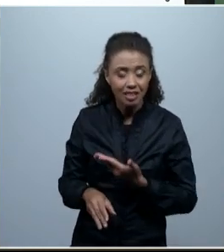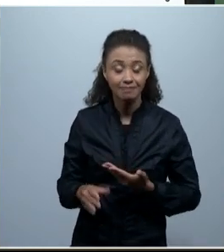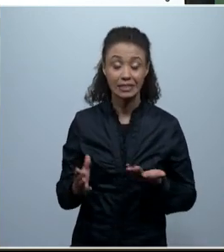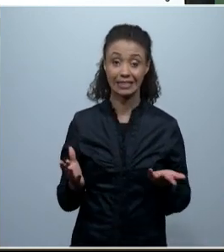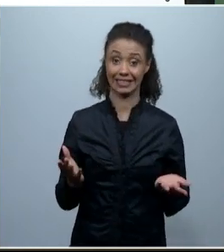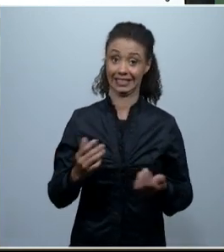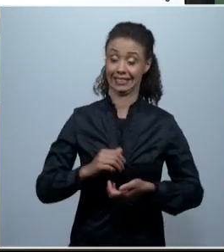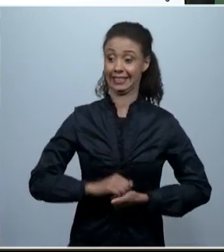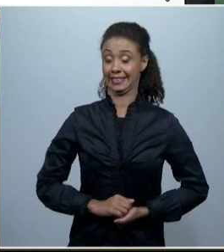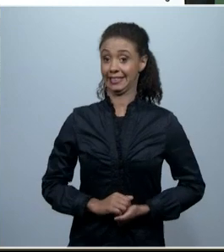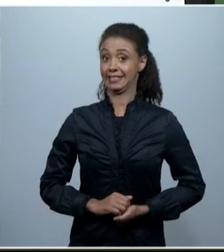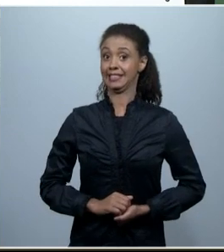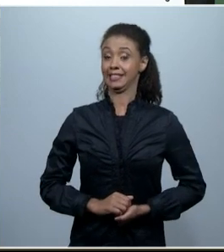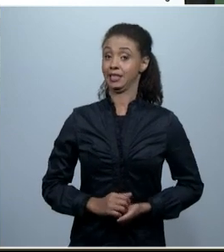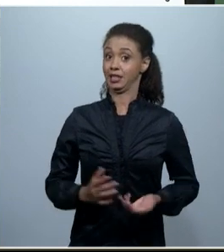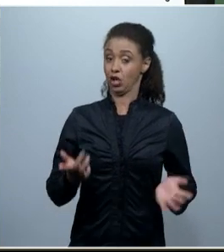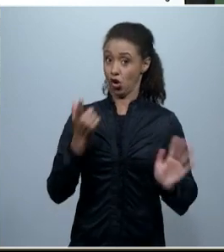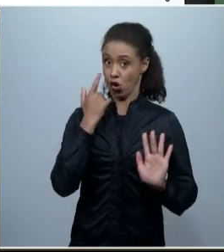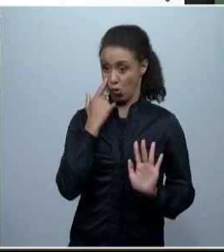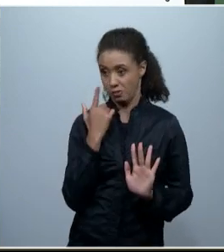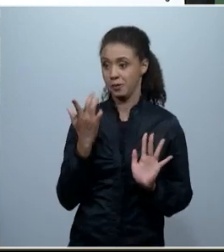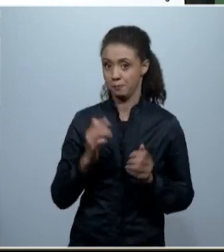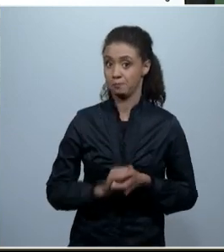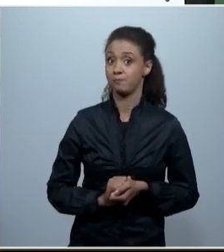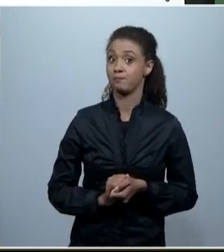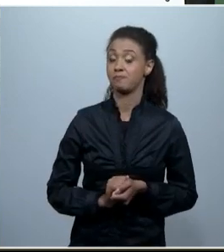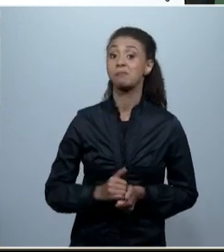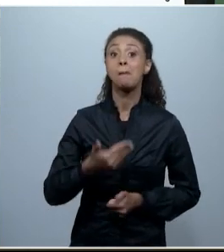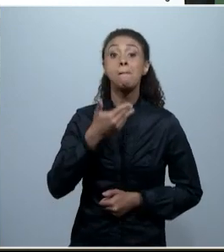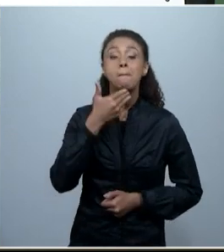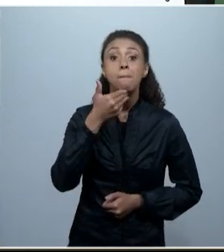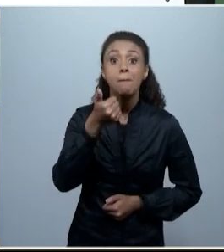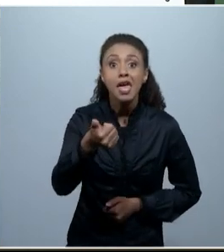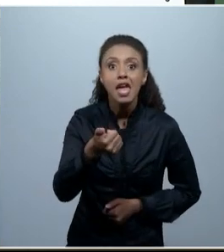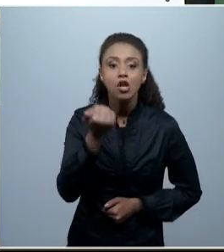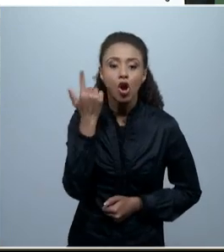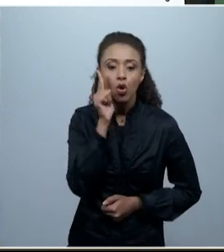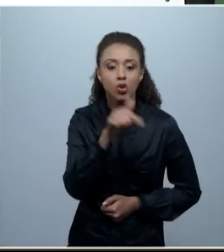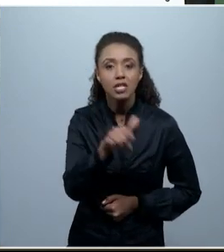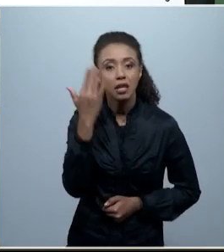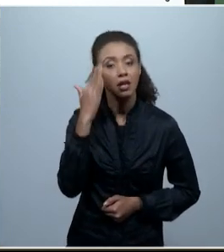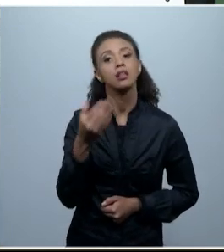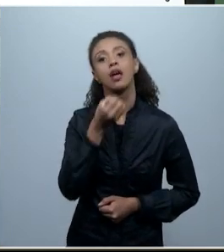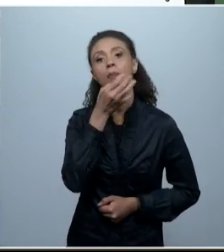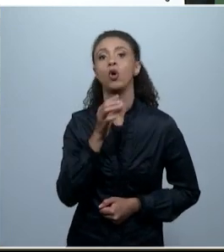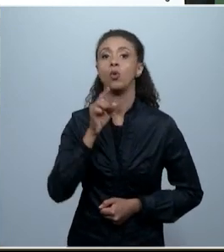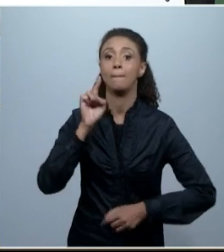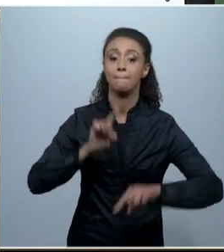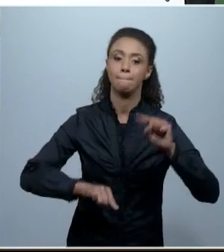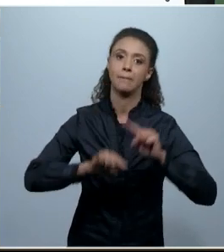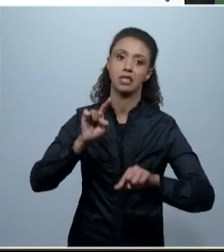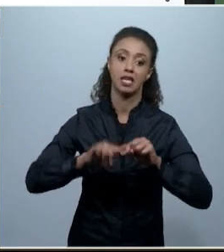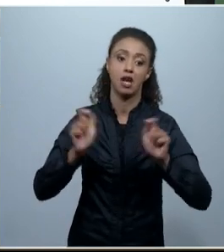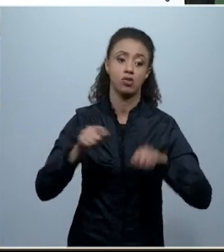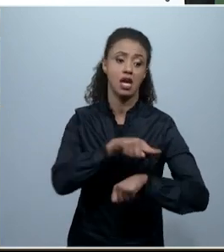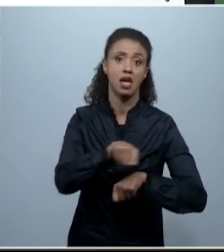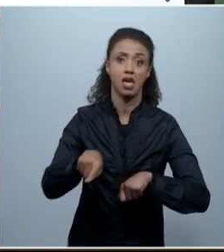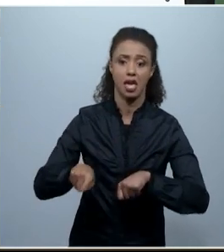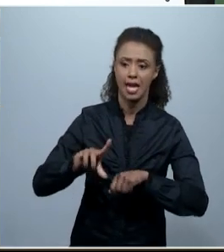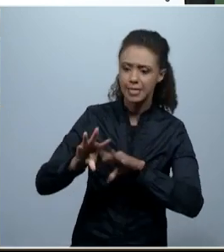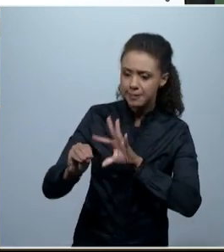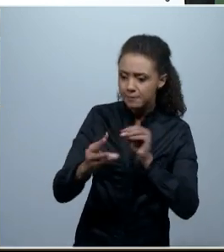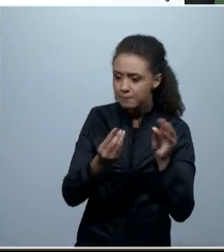acho que a o melhor pra ter os melhores resultados é você ter materiais concretos e manipuláveis eu acho que o melhor